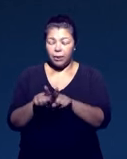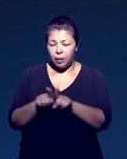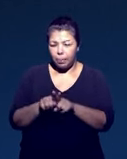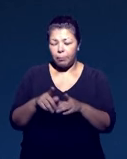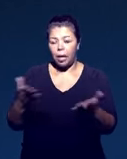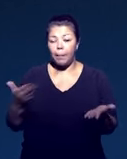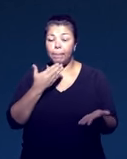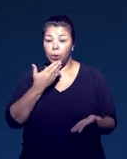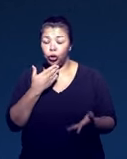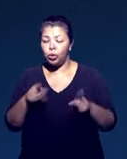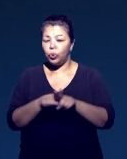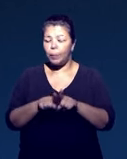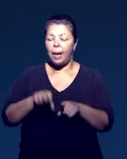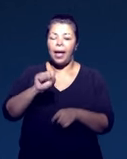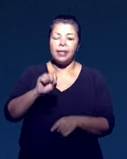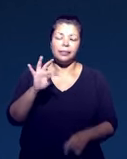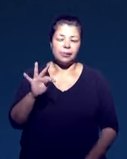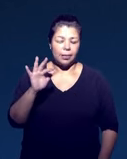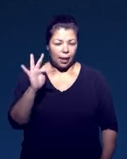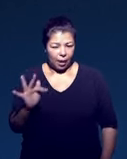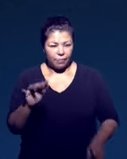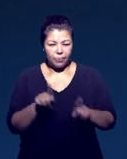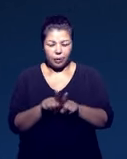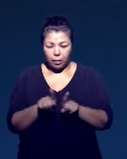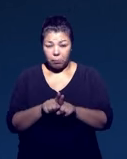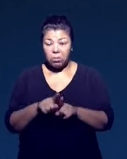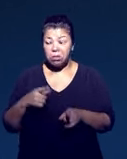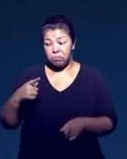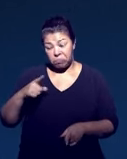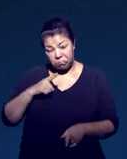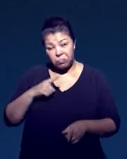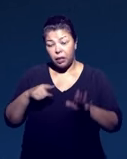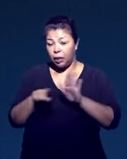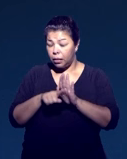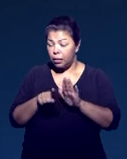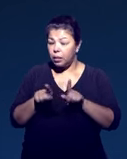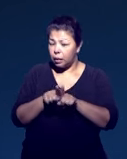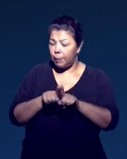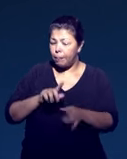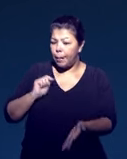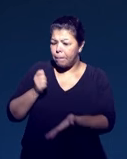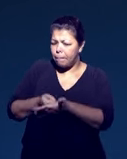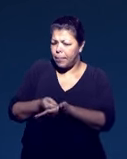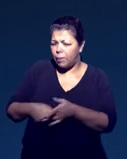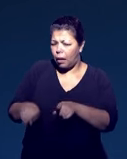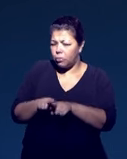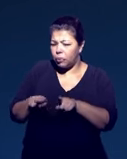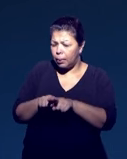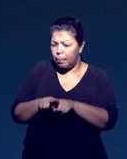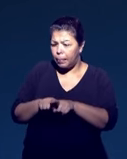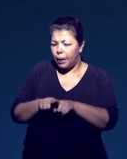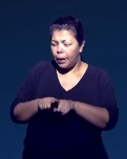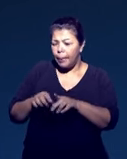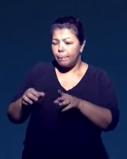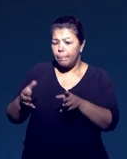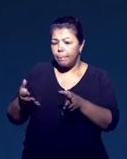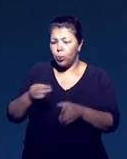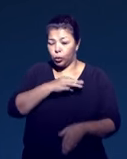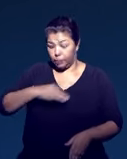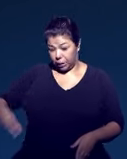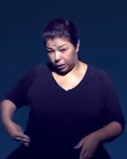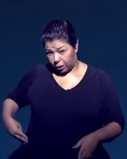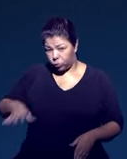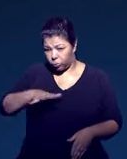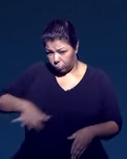STF e um possível exame aí de um mandato para os ministros senhor acha que isso conturba eh tem né